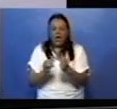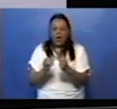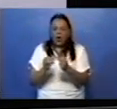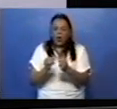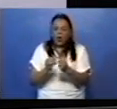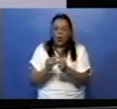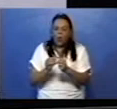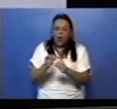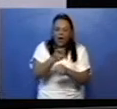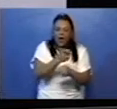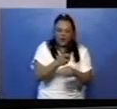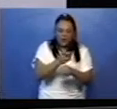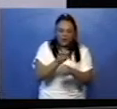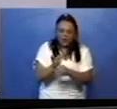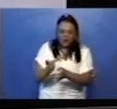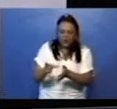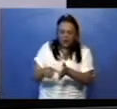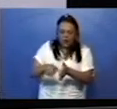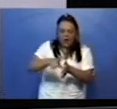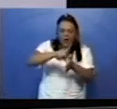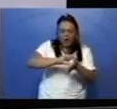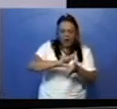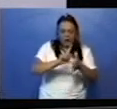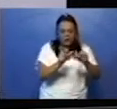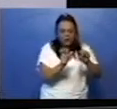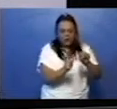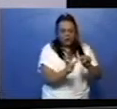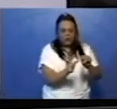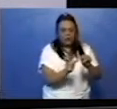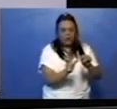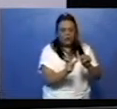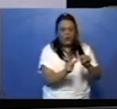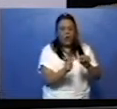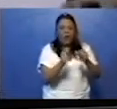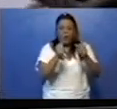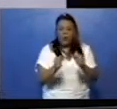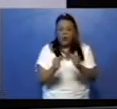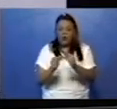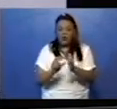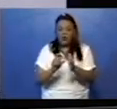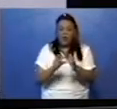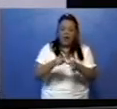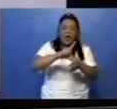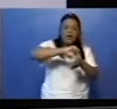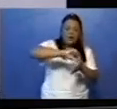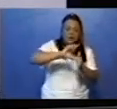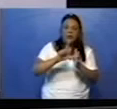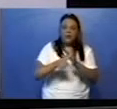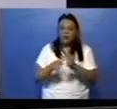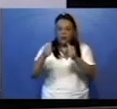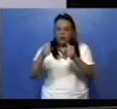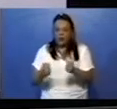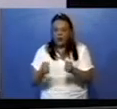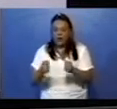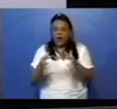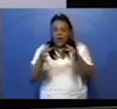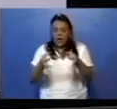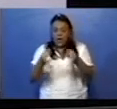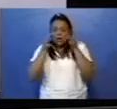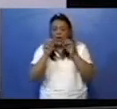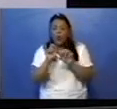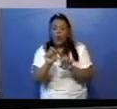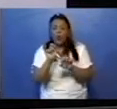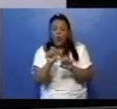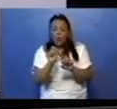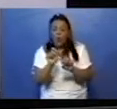do substantivo, porque na nossa língua ele pode ser colocado tanto antes quanto depois. Só que a gente tem que se atentar para a seguinte